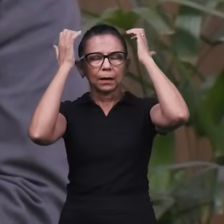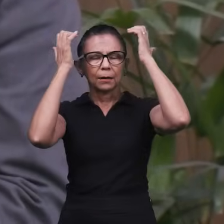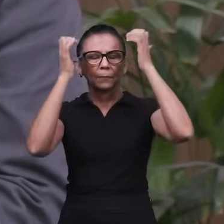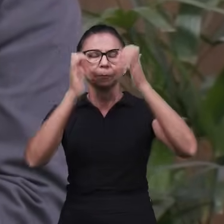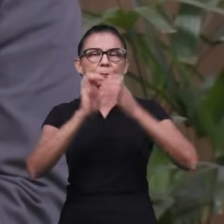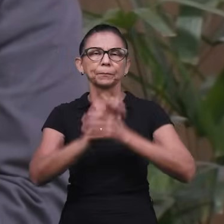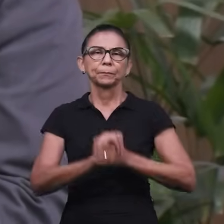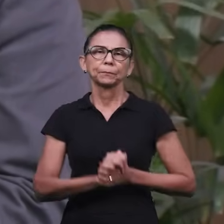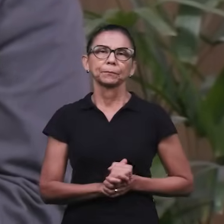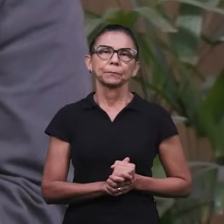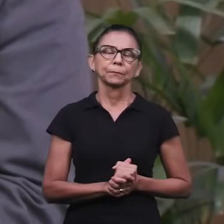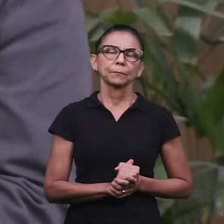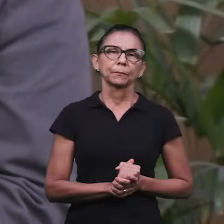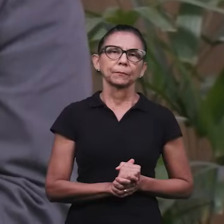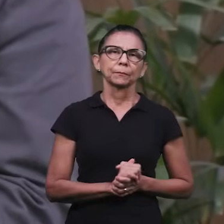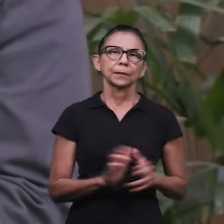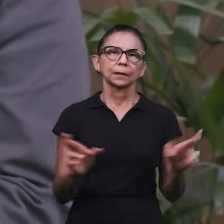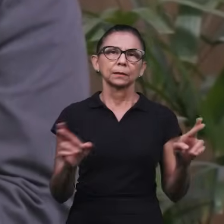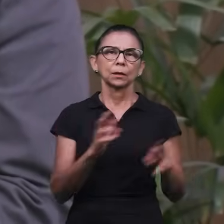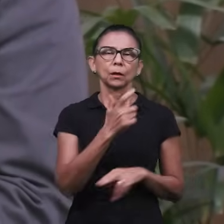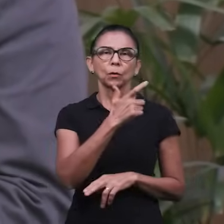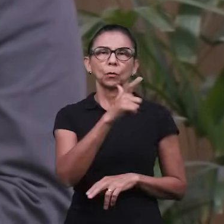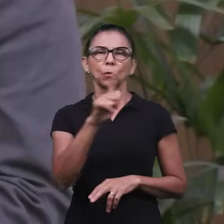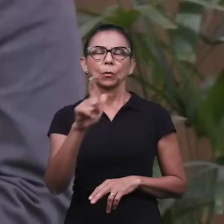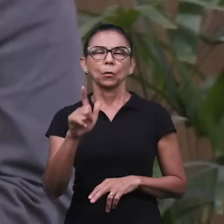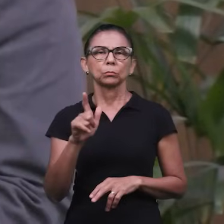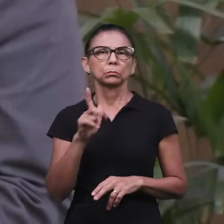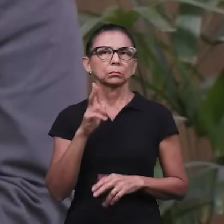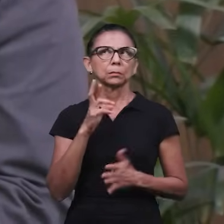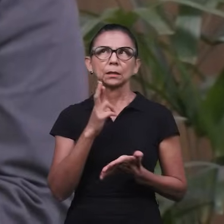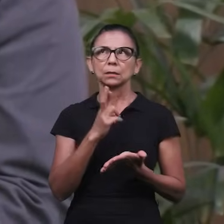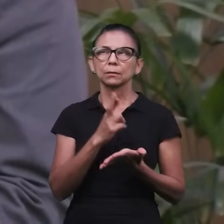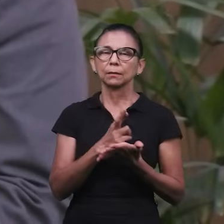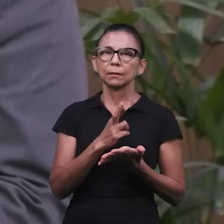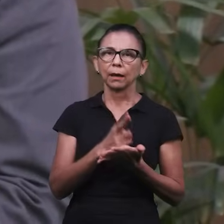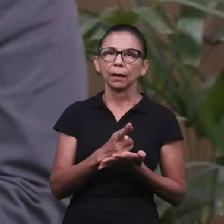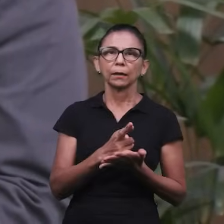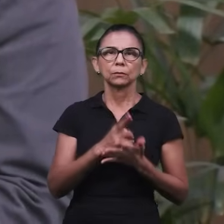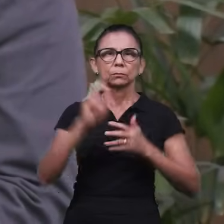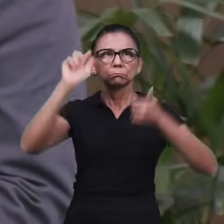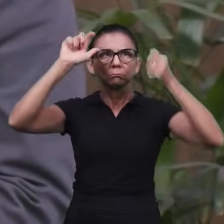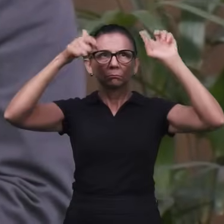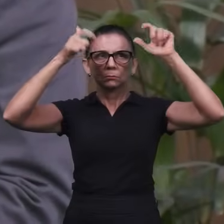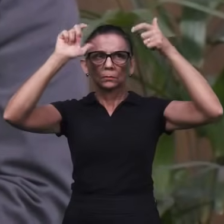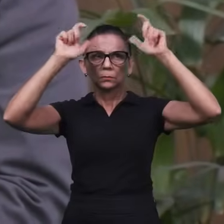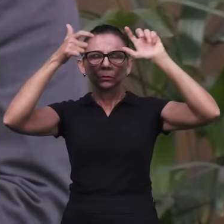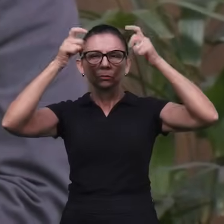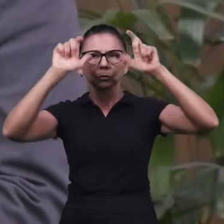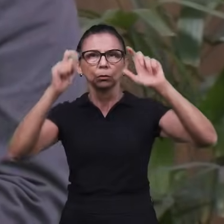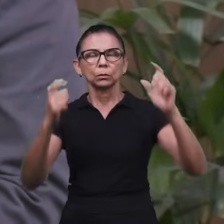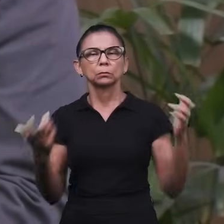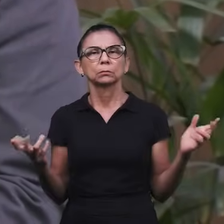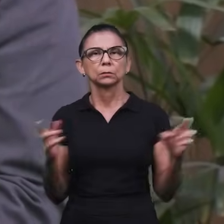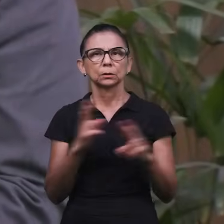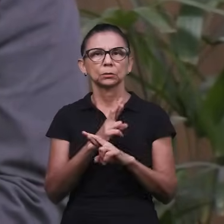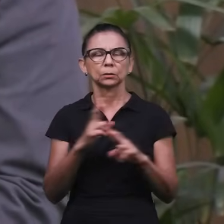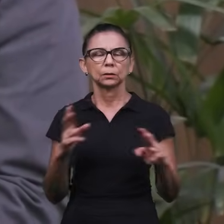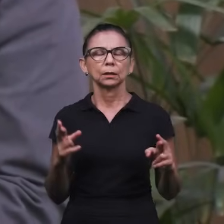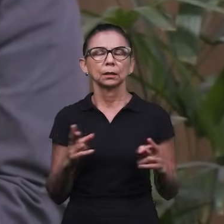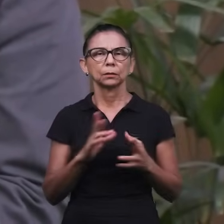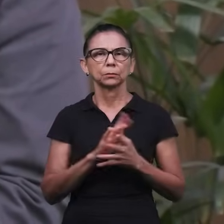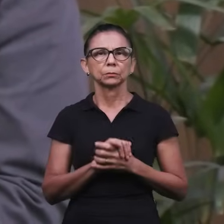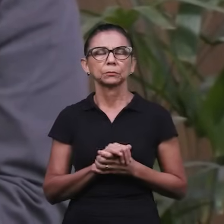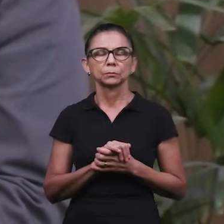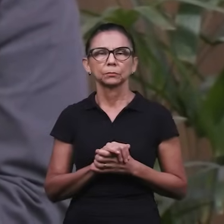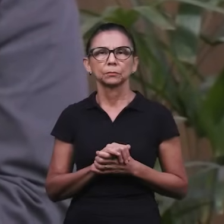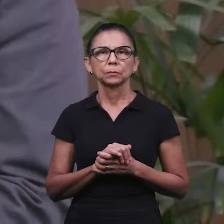elaborei aqui foi a seguinte: que outros diagnósticos ou até transtornos, né, podem estar associados ao TDAH